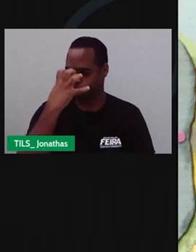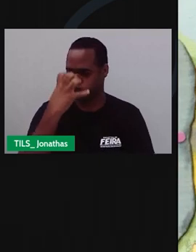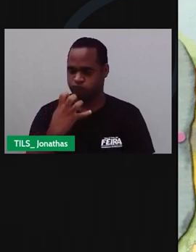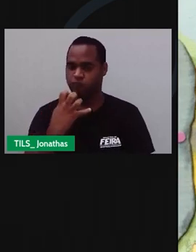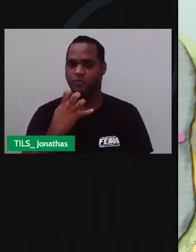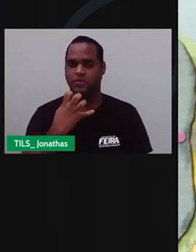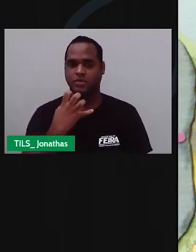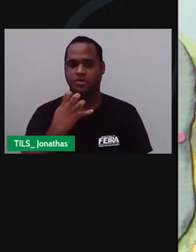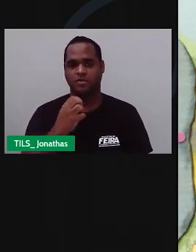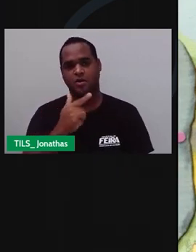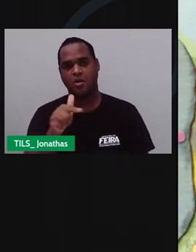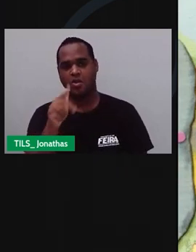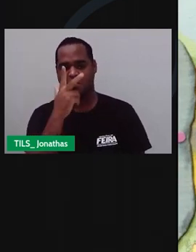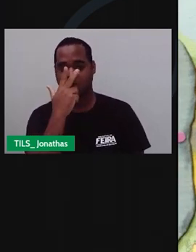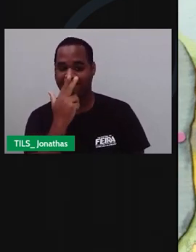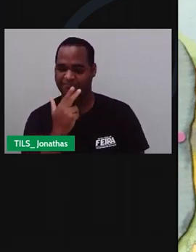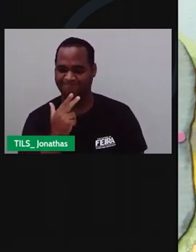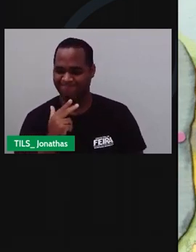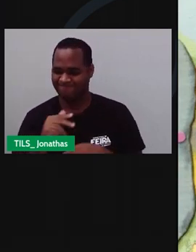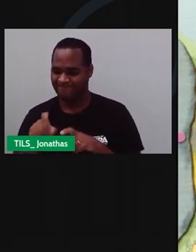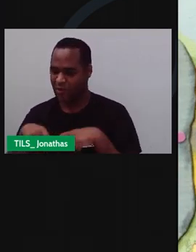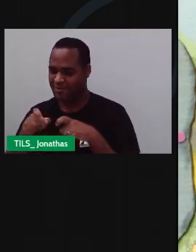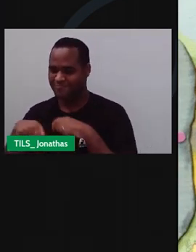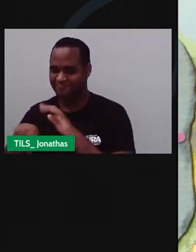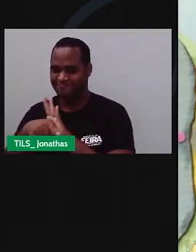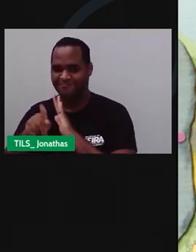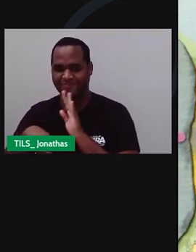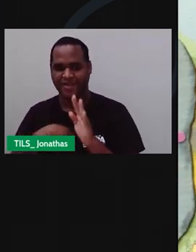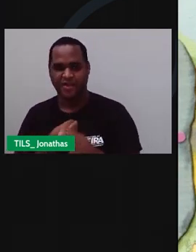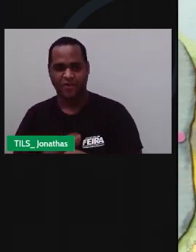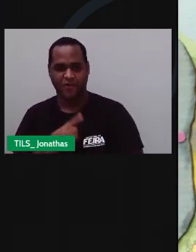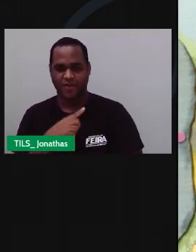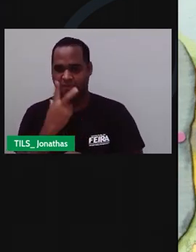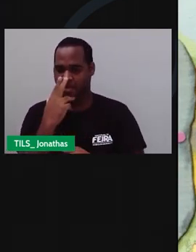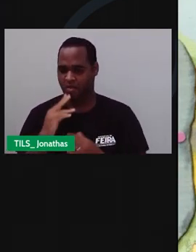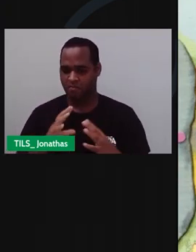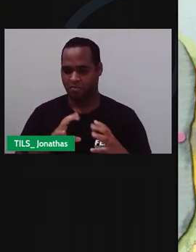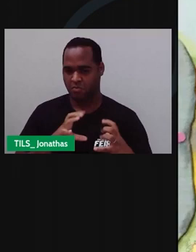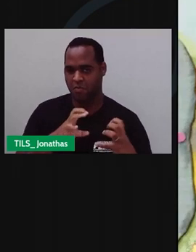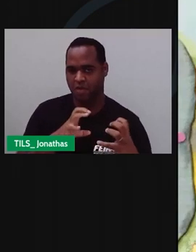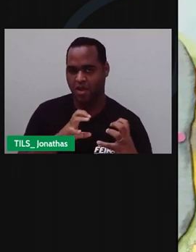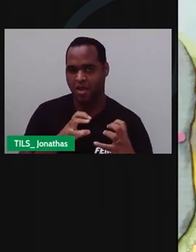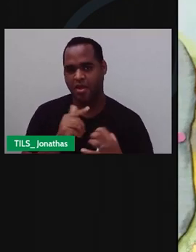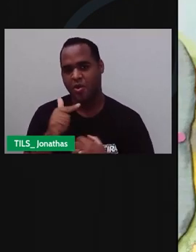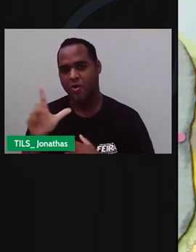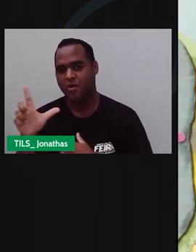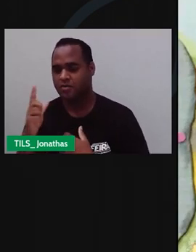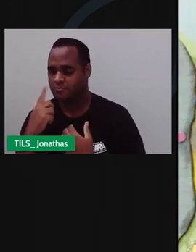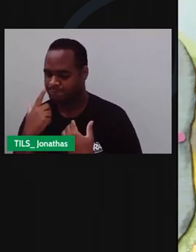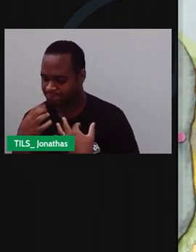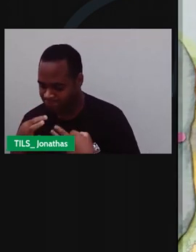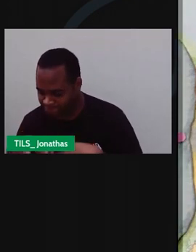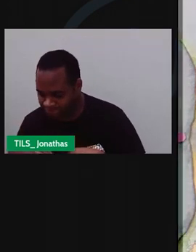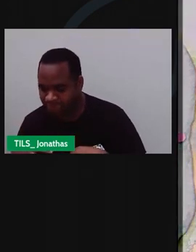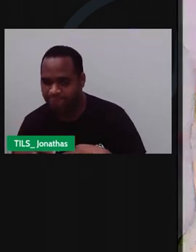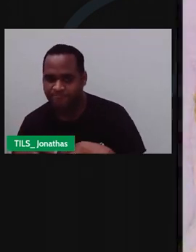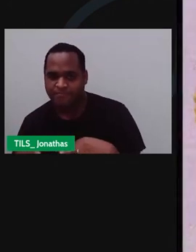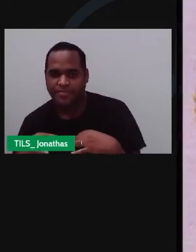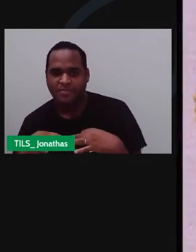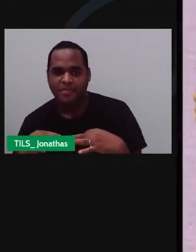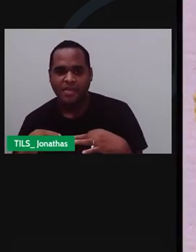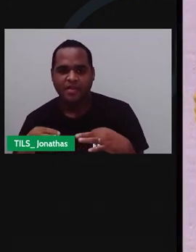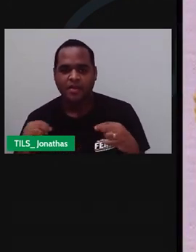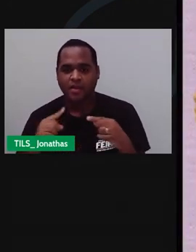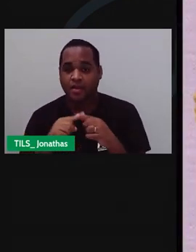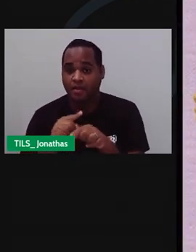Outro é pacato Um é briguento Outro é cordato De